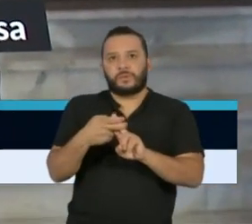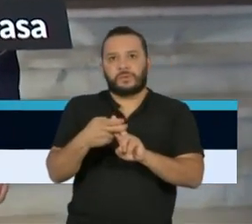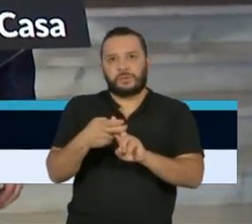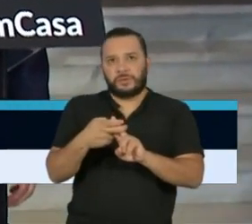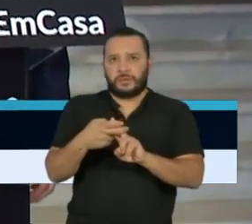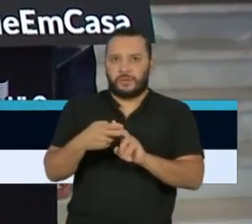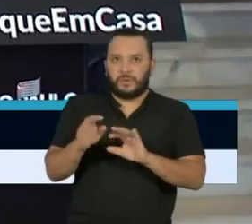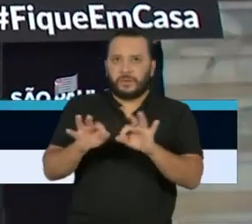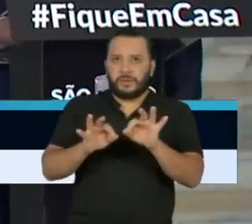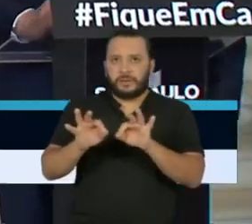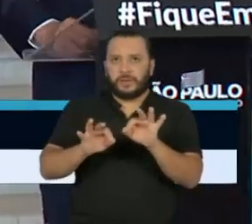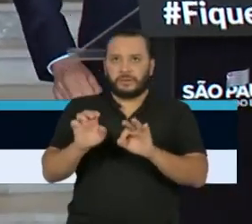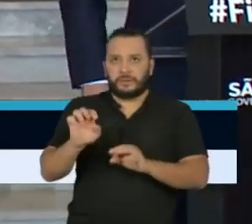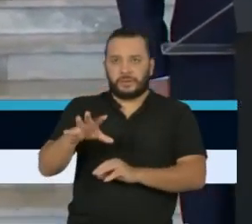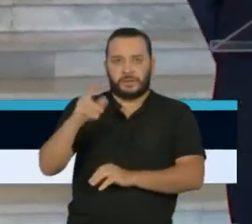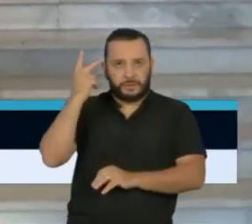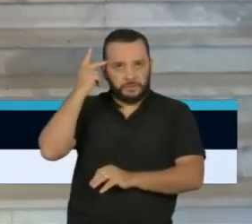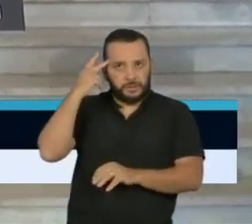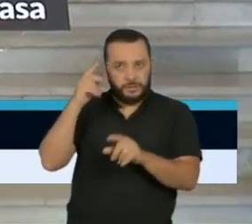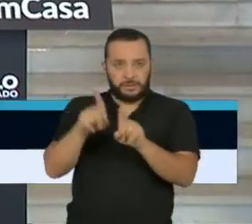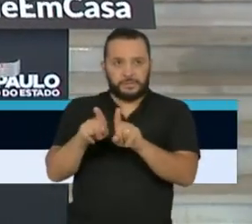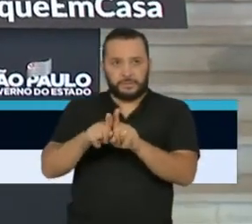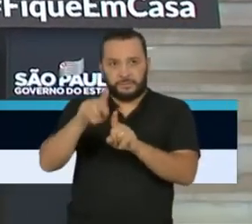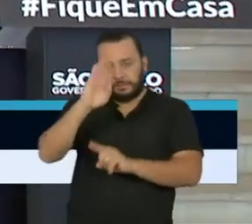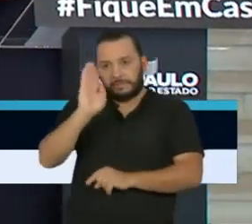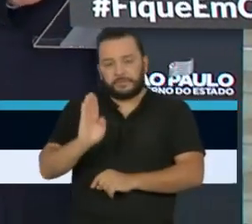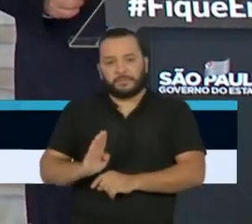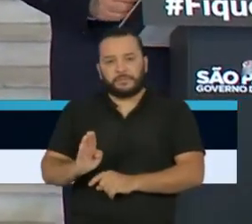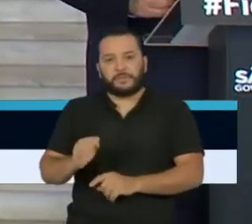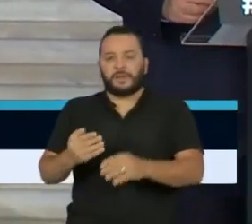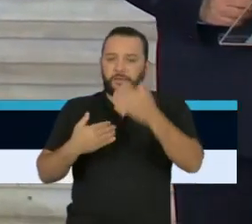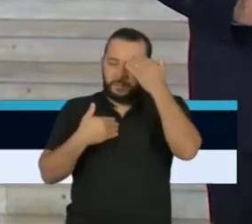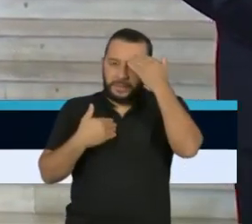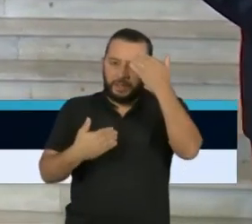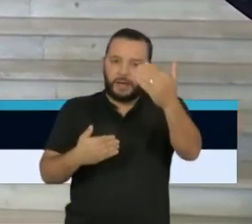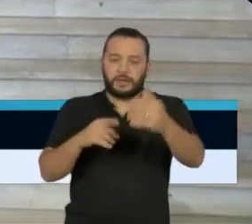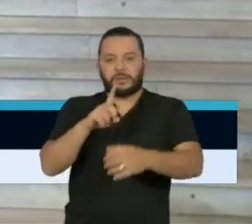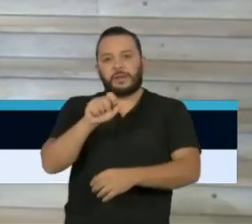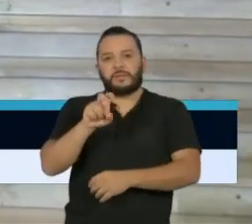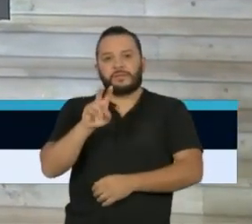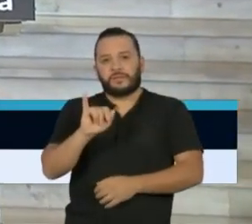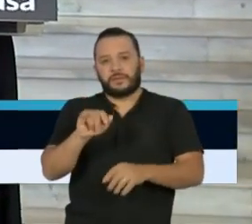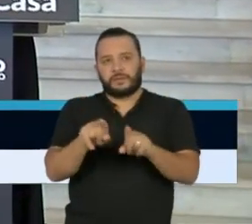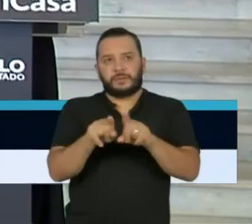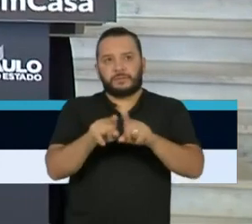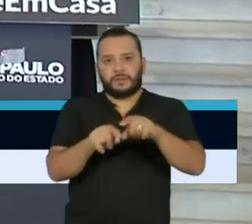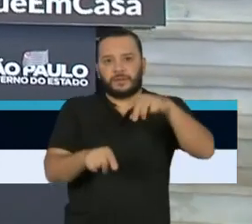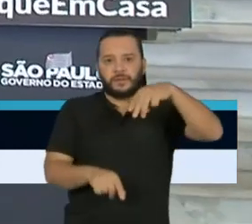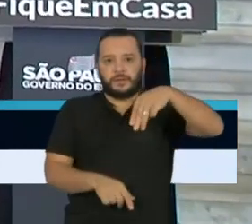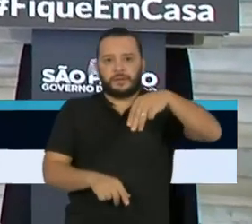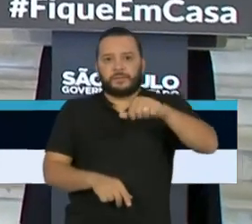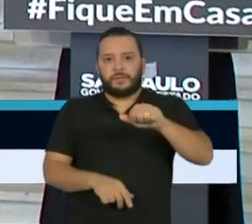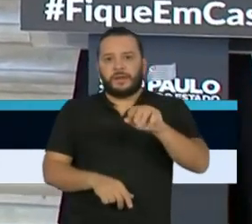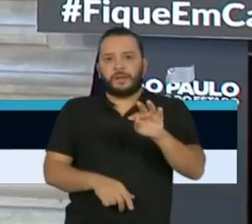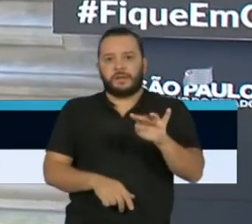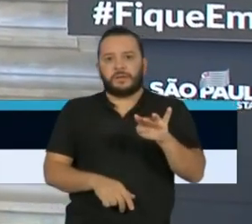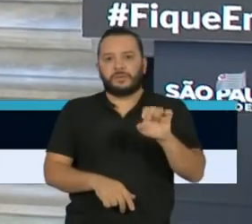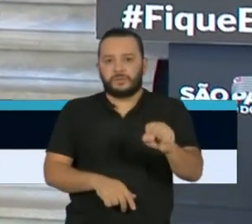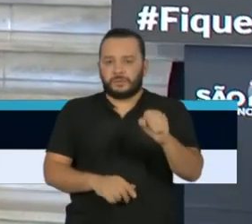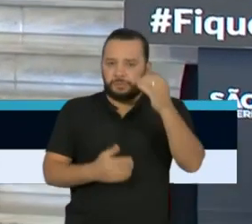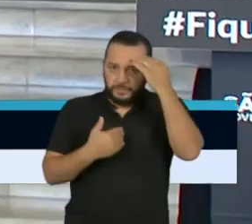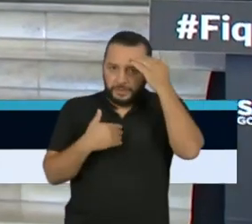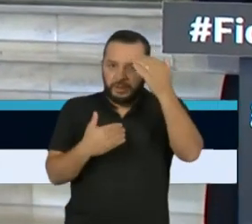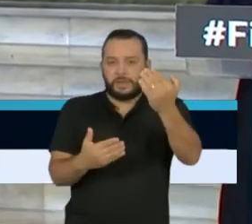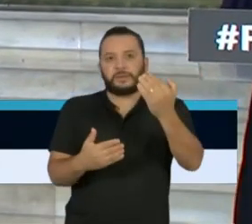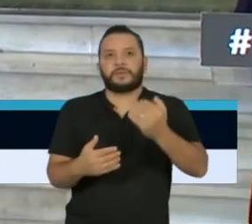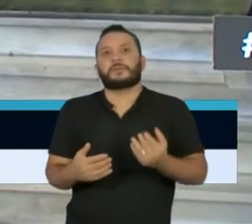Obrigado, doutor Davi Wipp. Obrigado, Matheus, pela sua pergunta. Continue acompanhando aqui a nossa coletiva. Antes de